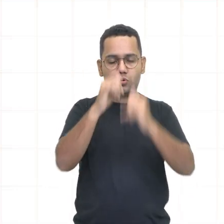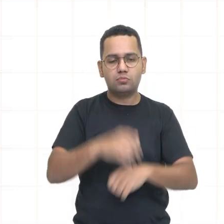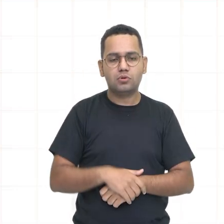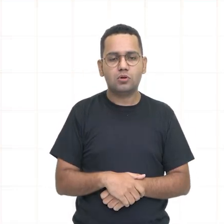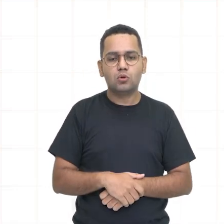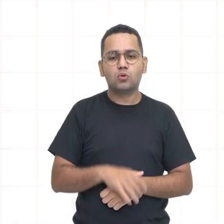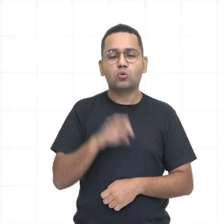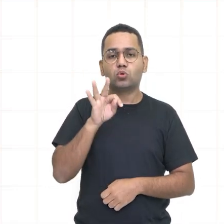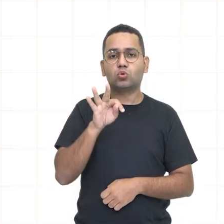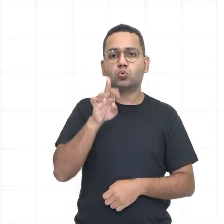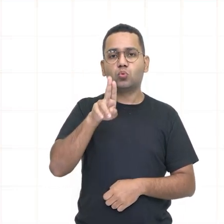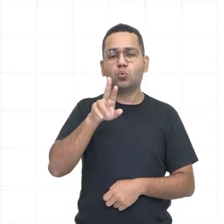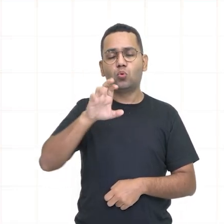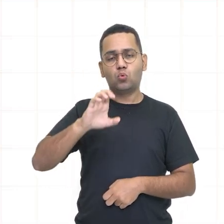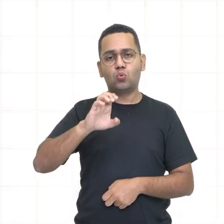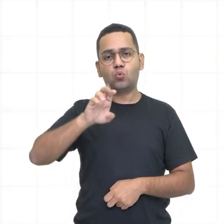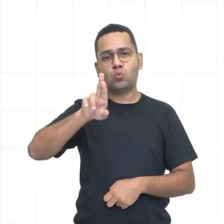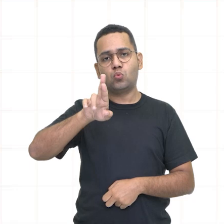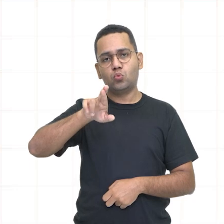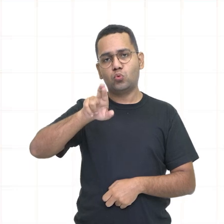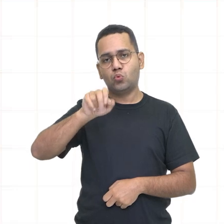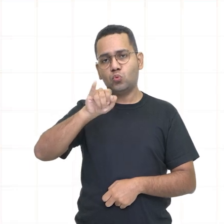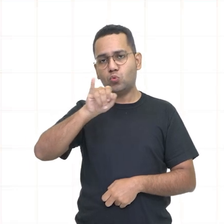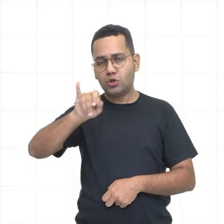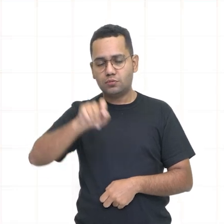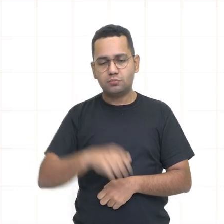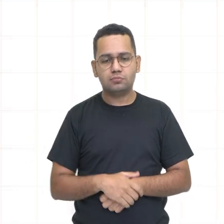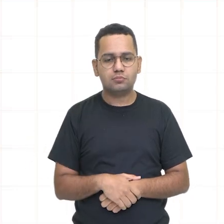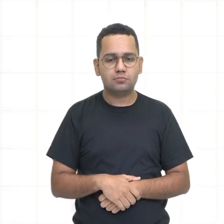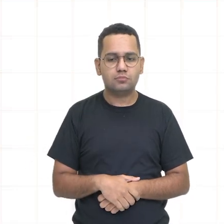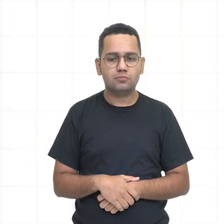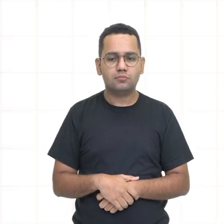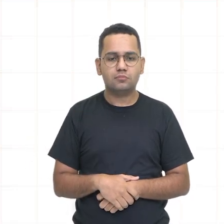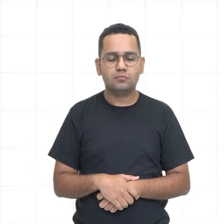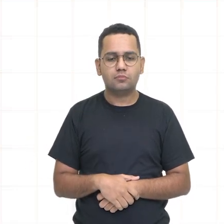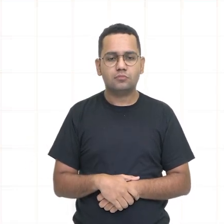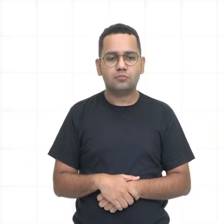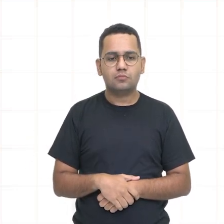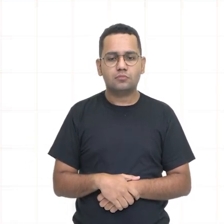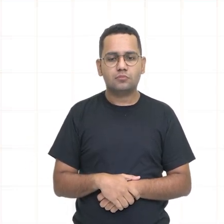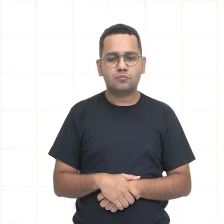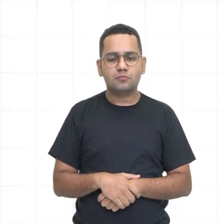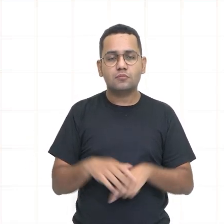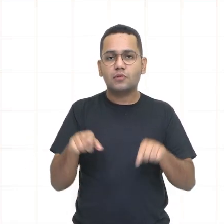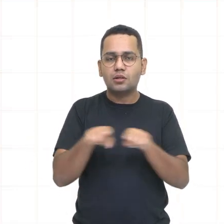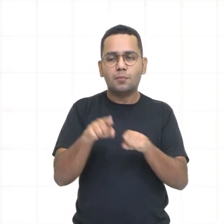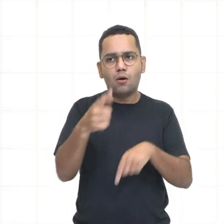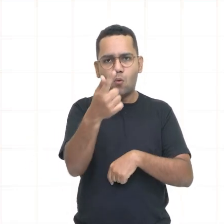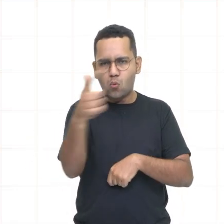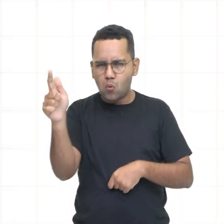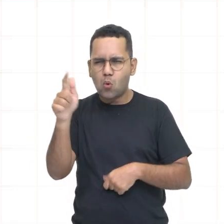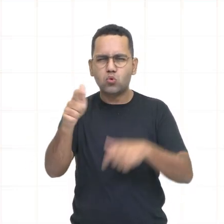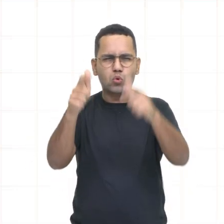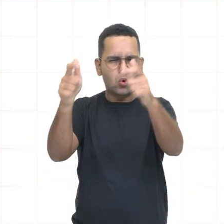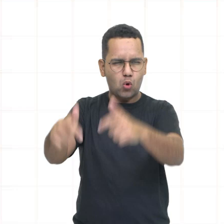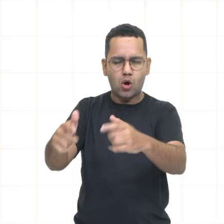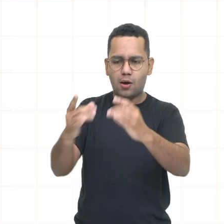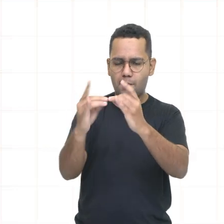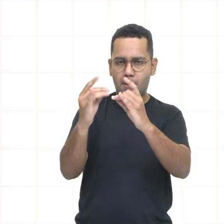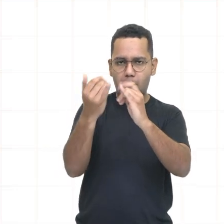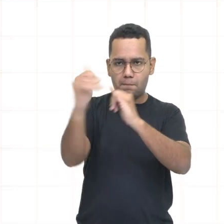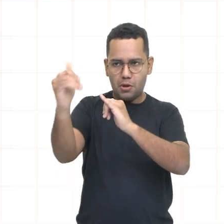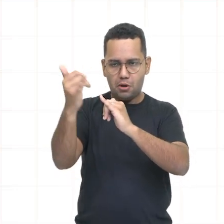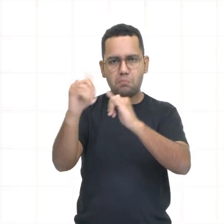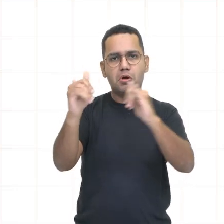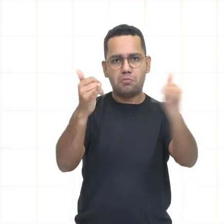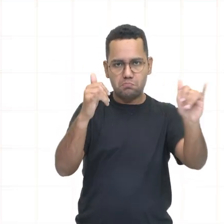Tucuruí, que inclusive abastece a matriz energética, que é a matriz energética de grande parte da região,